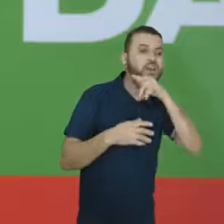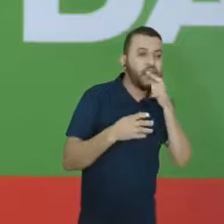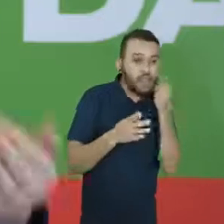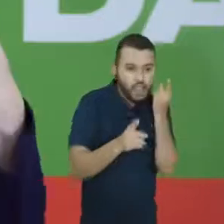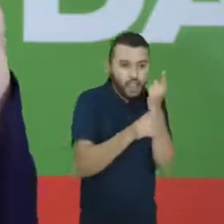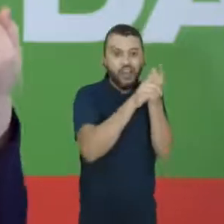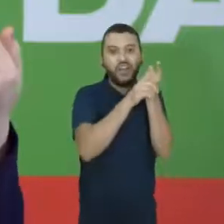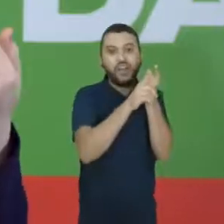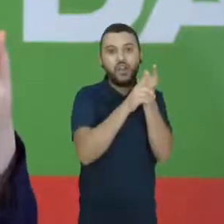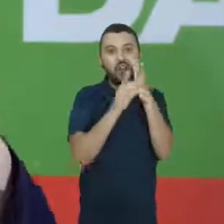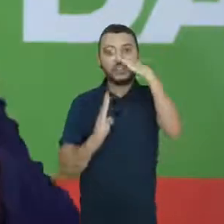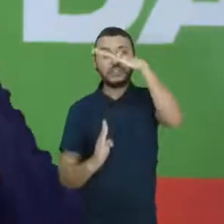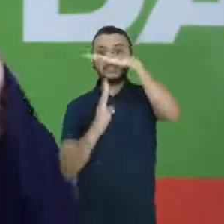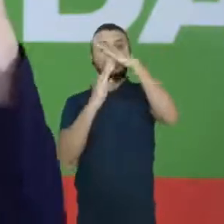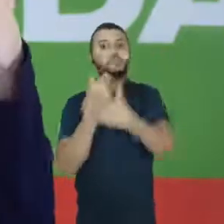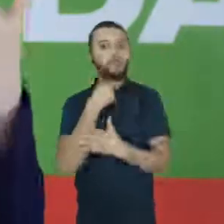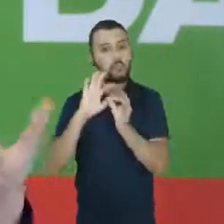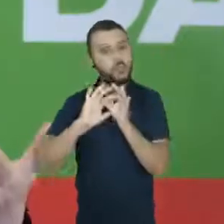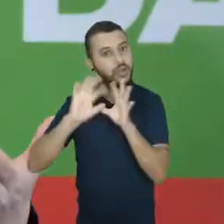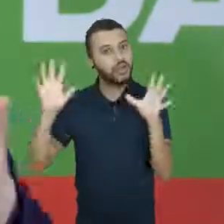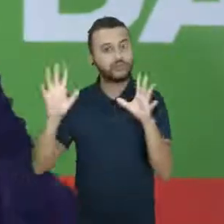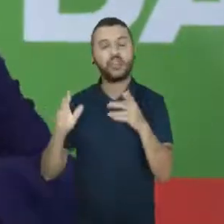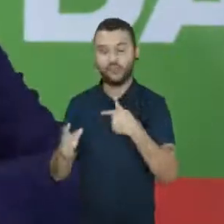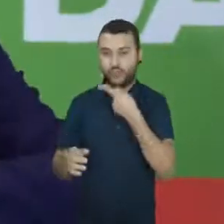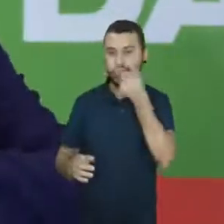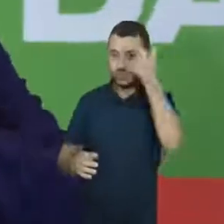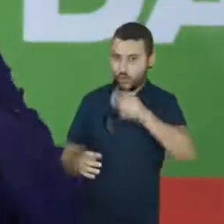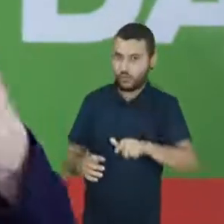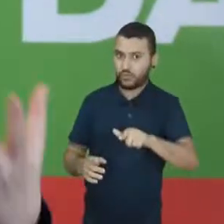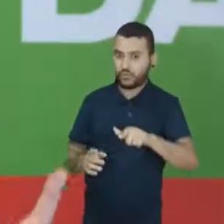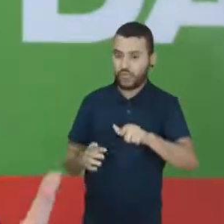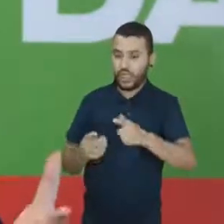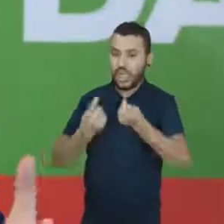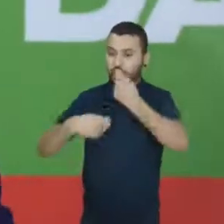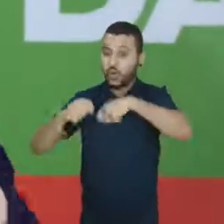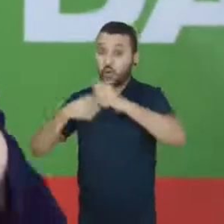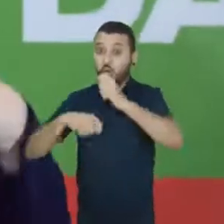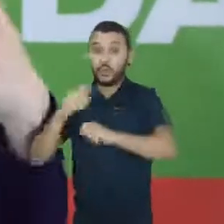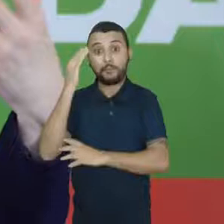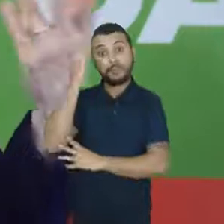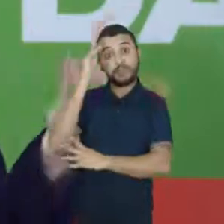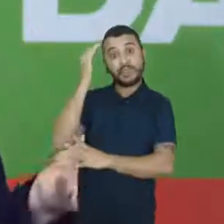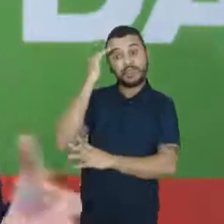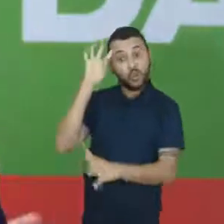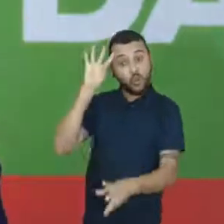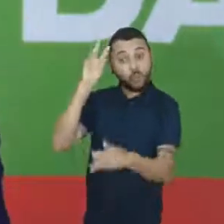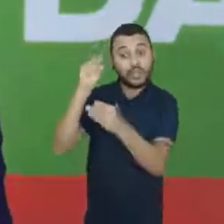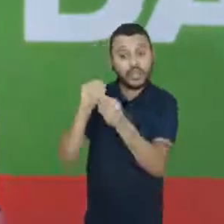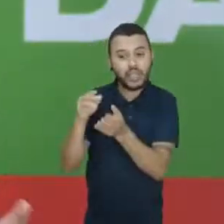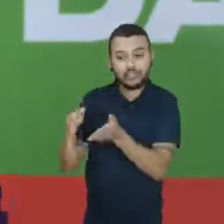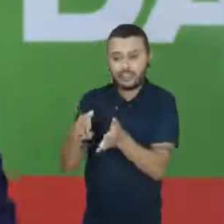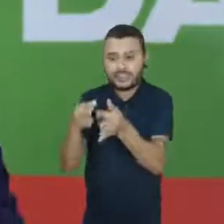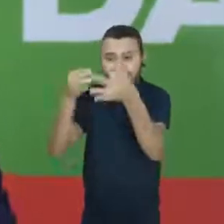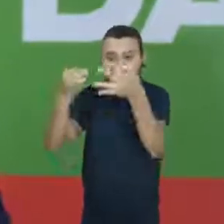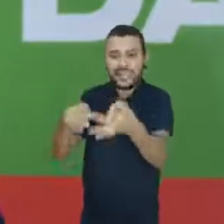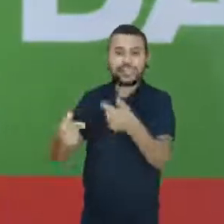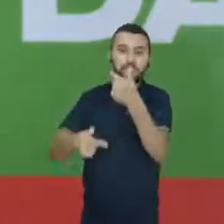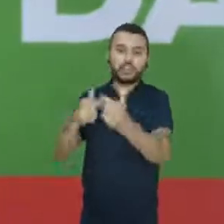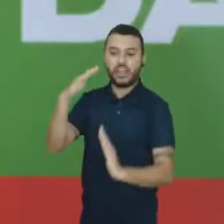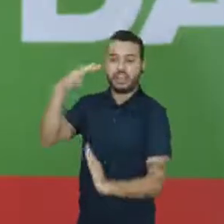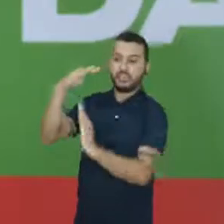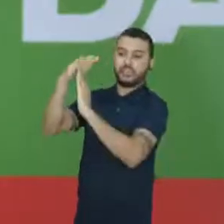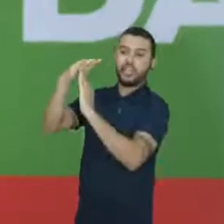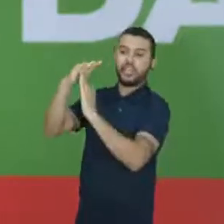condições de liberar. Repito, a equipe econômica tem que entender qual é o melhor caminho, não necessariamente um teto de gasto, nada.